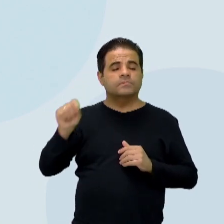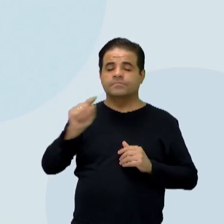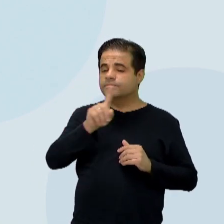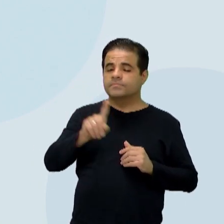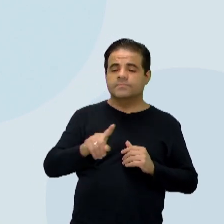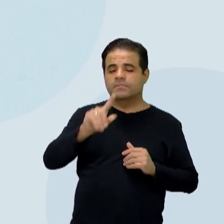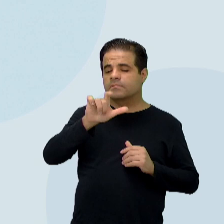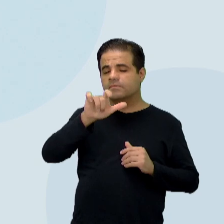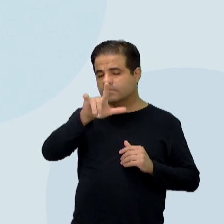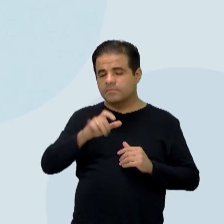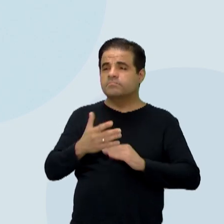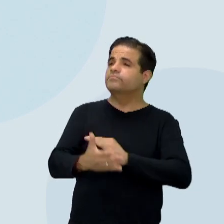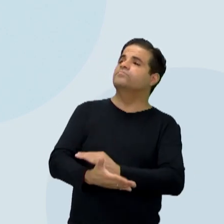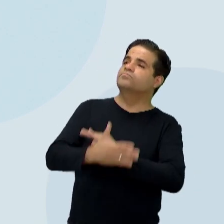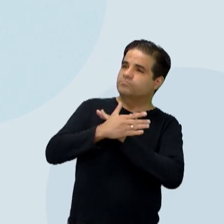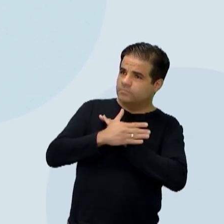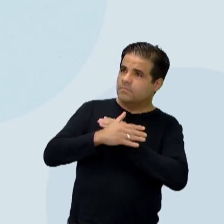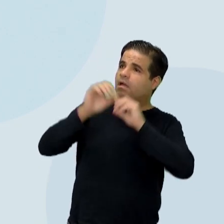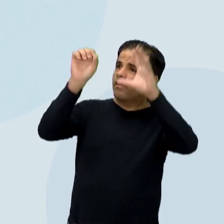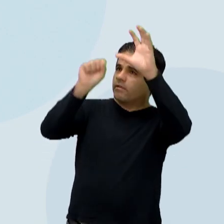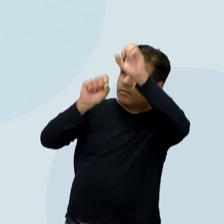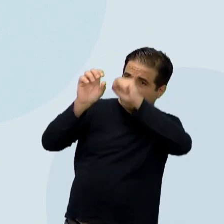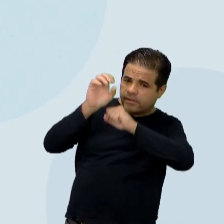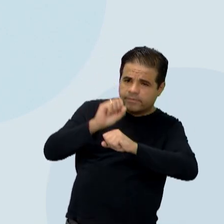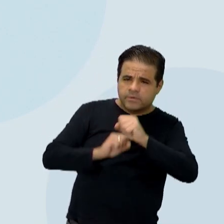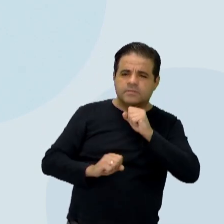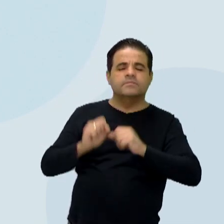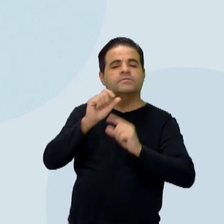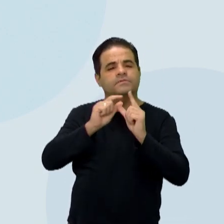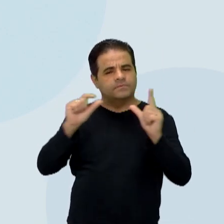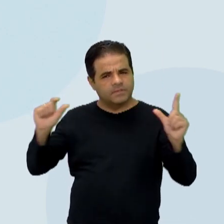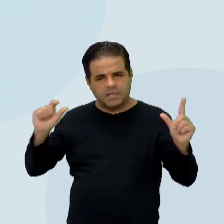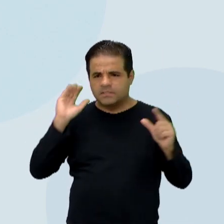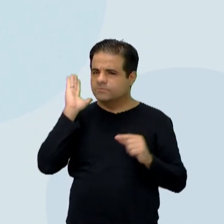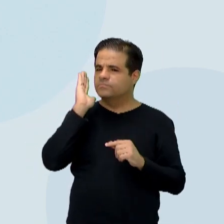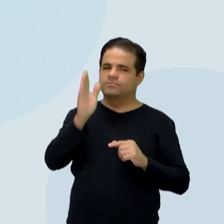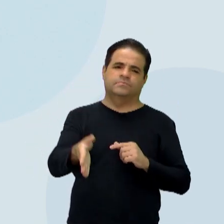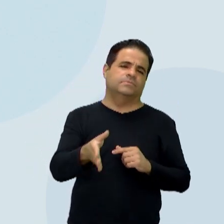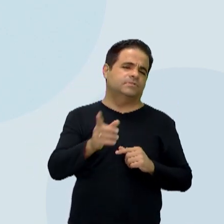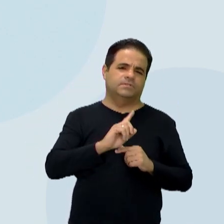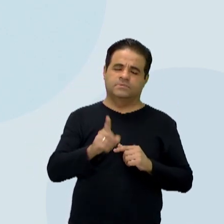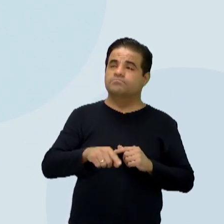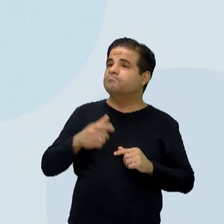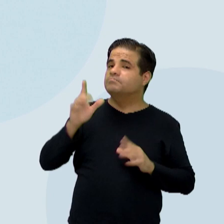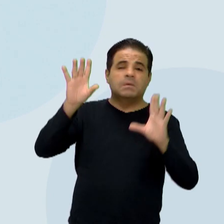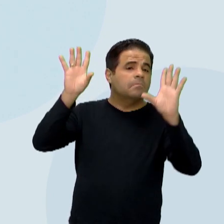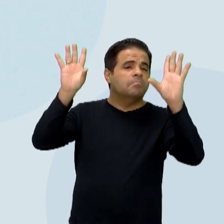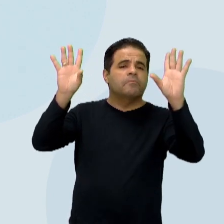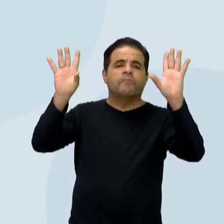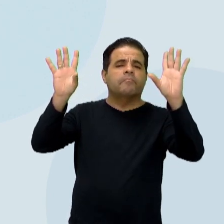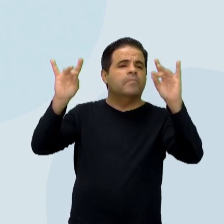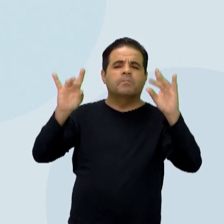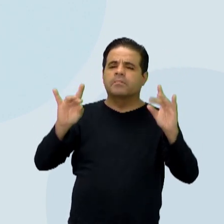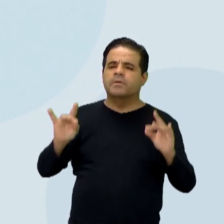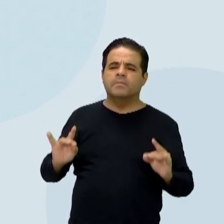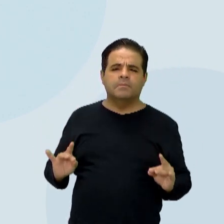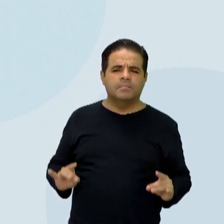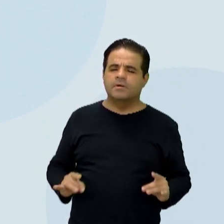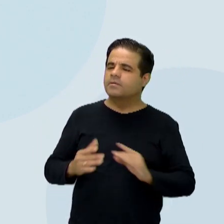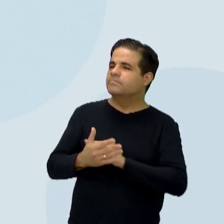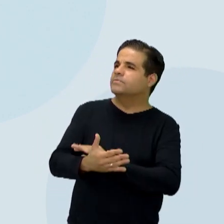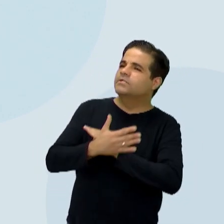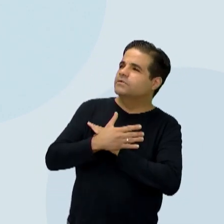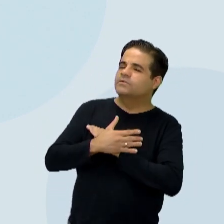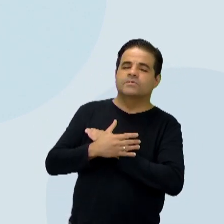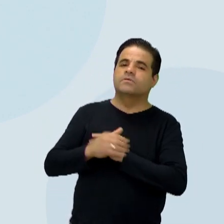o Zé Lelé lhe ajudasse a descer do galho, mas a frase proferida por ele não é direta. Ou seja, ele não detalhou ali, falou assim, ó, me ajuda a descer daqui. Ele